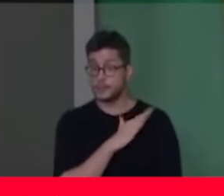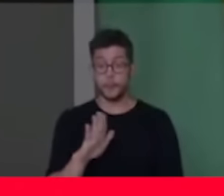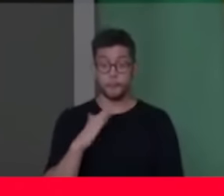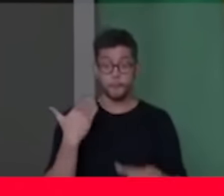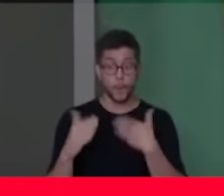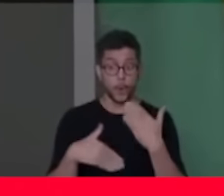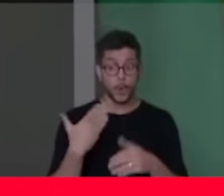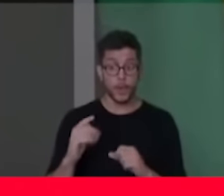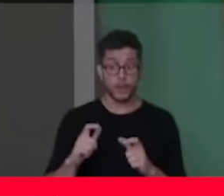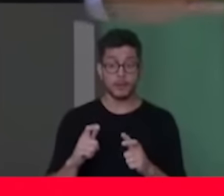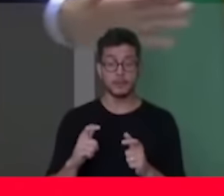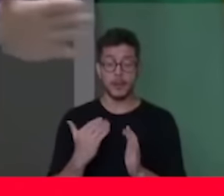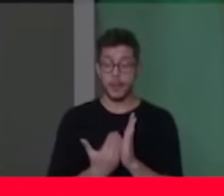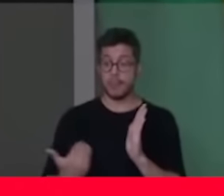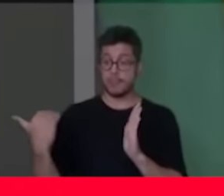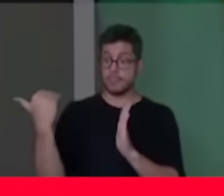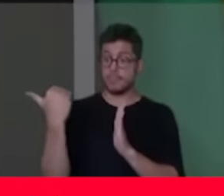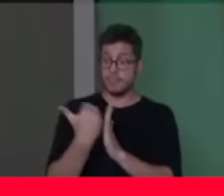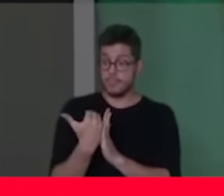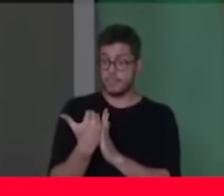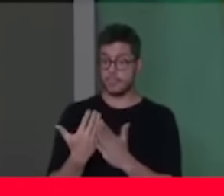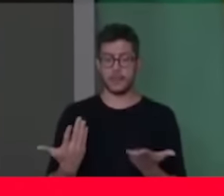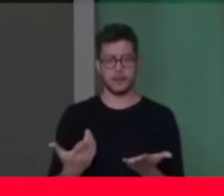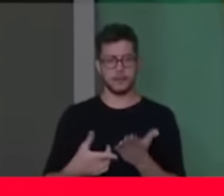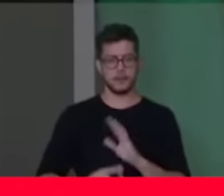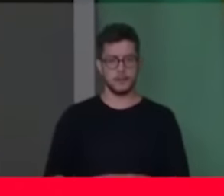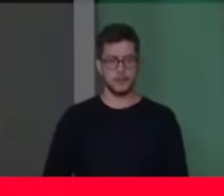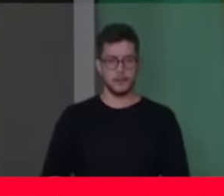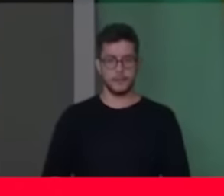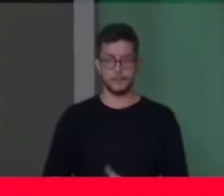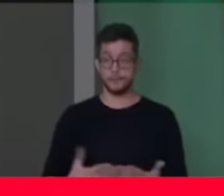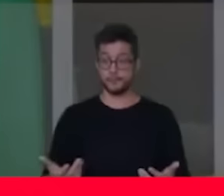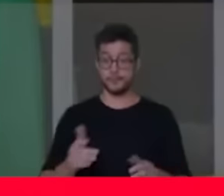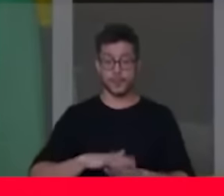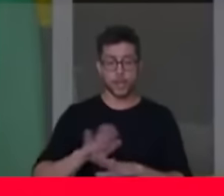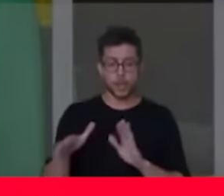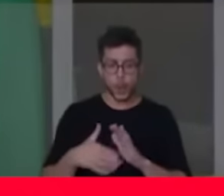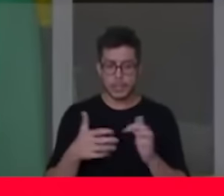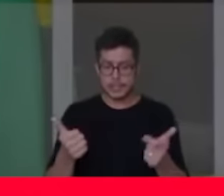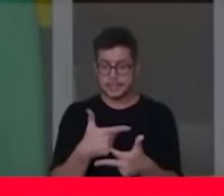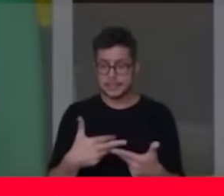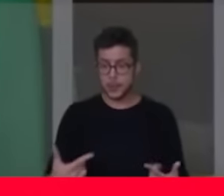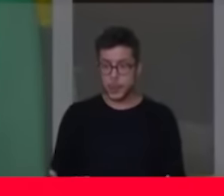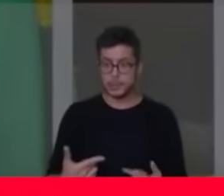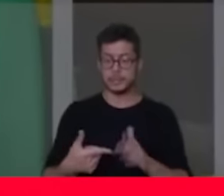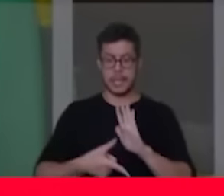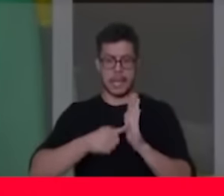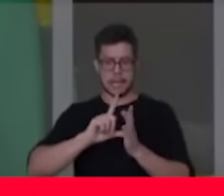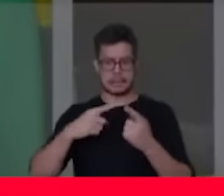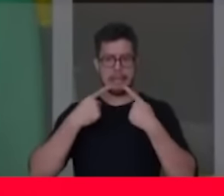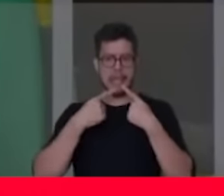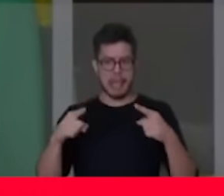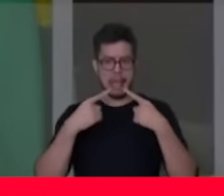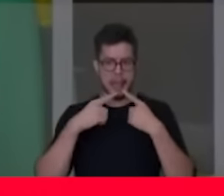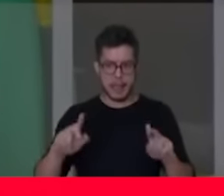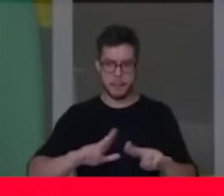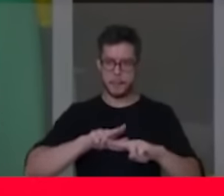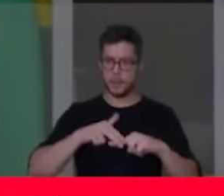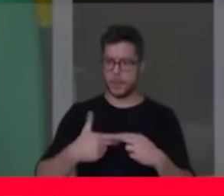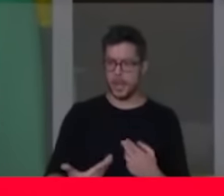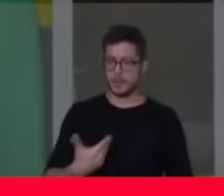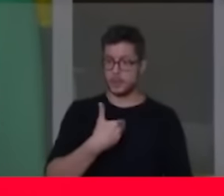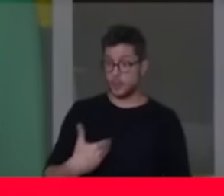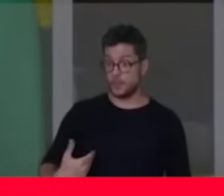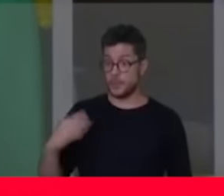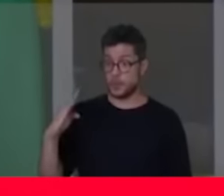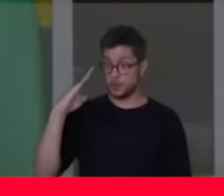culpavam o governo passado. E até agora não vi mais, não vejo mais os artistas globais se revoltando